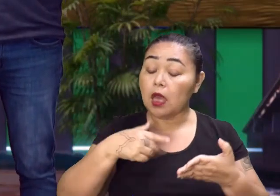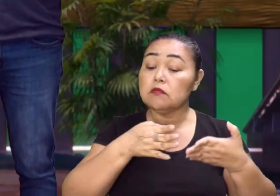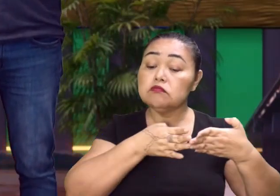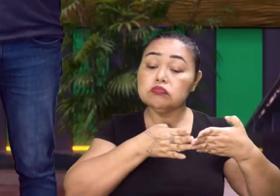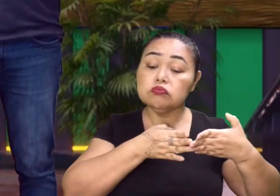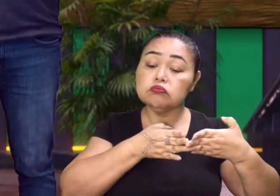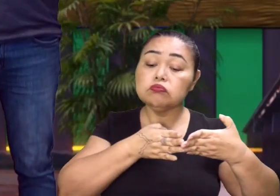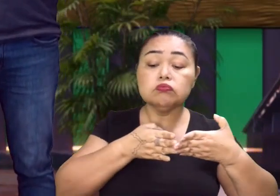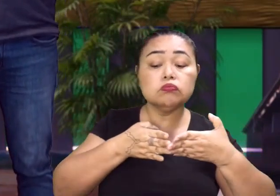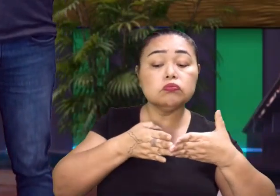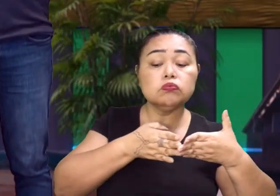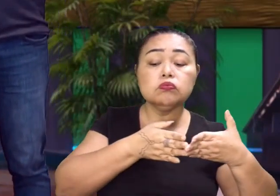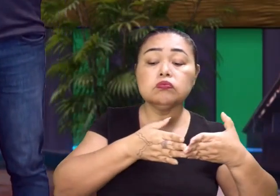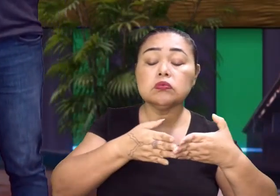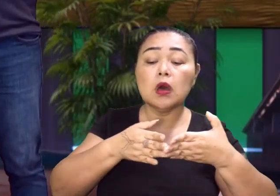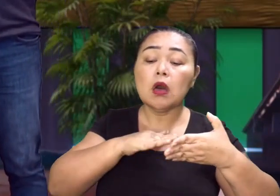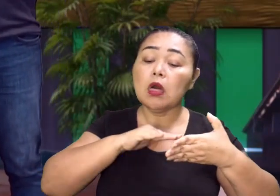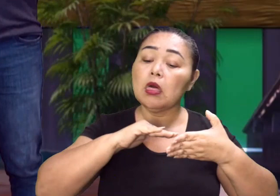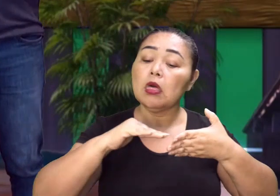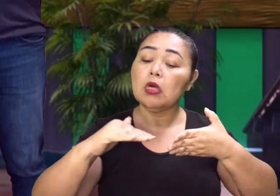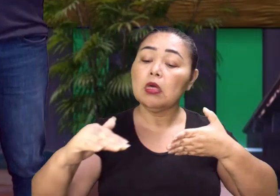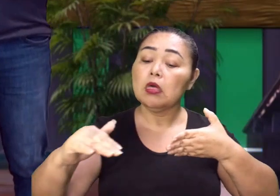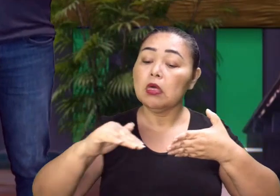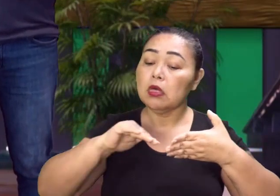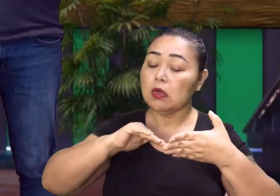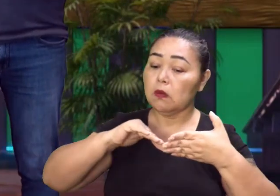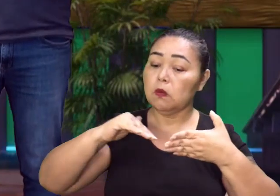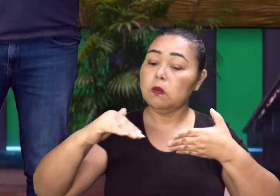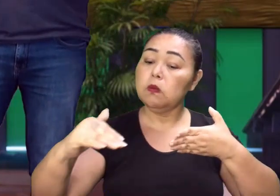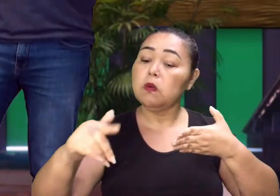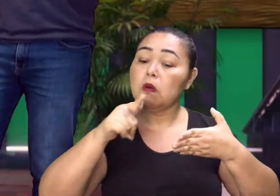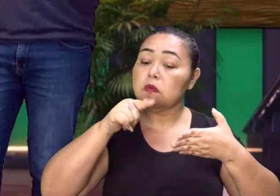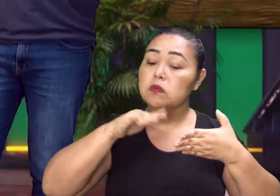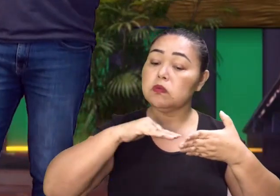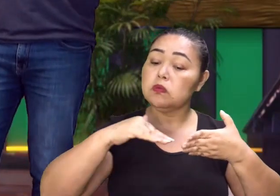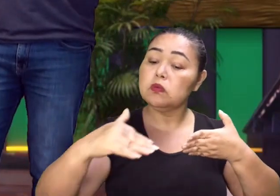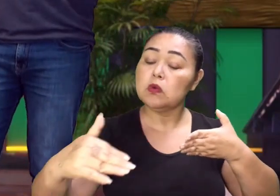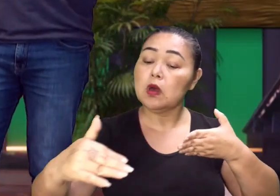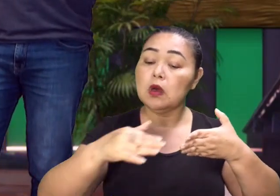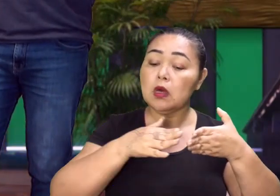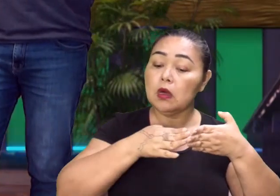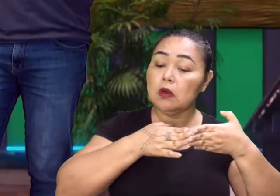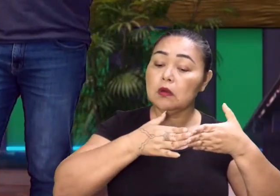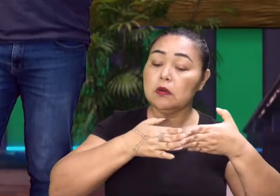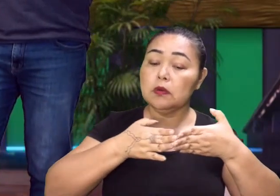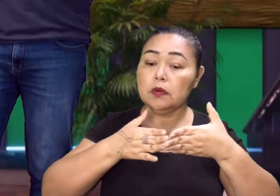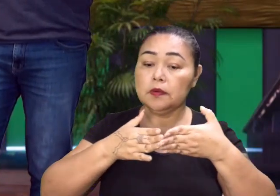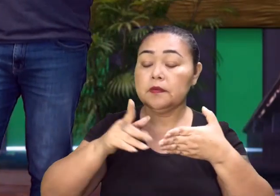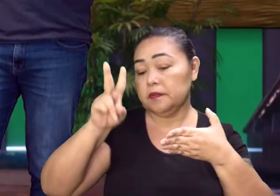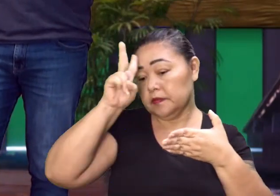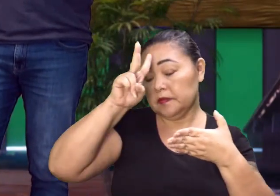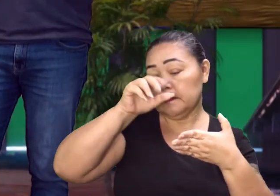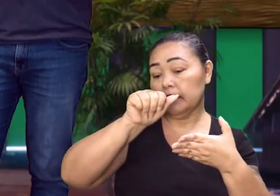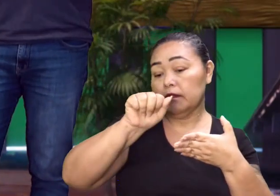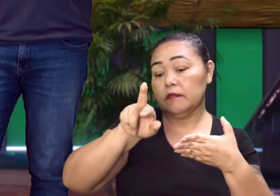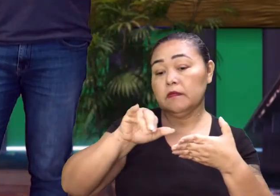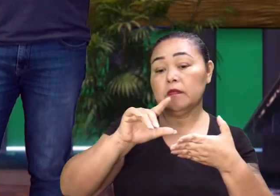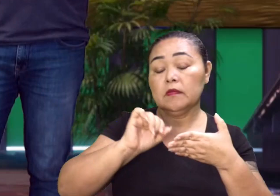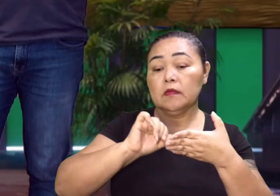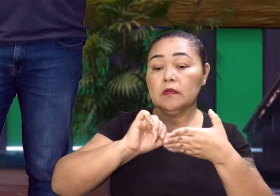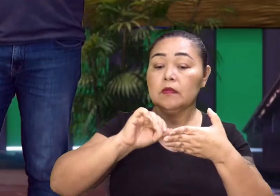né? Porque as hidrovias em vários locais aqui da Amazônia seriam tipo aquelas, eu lembrei agora até do professor Ari, né?